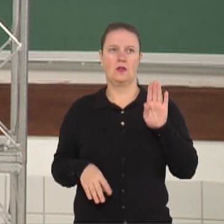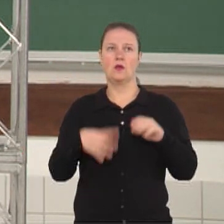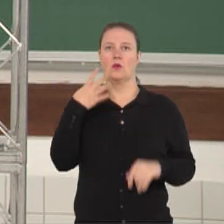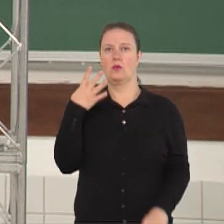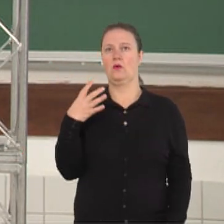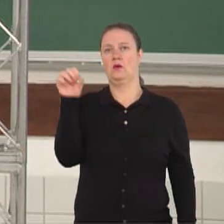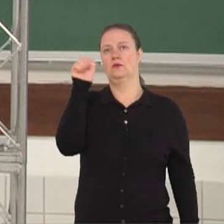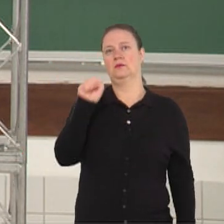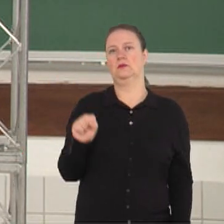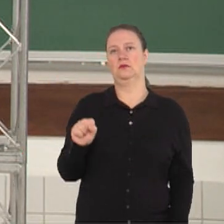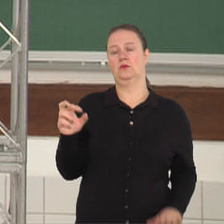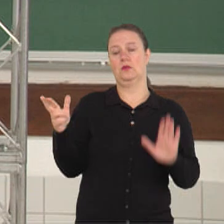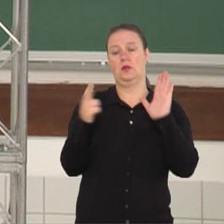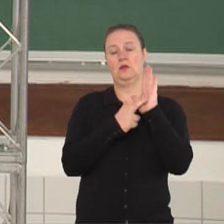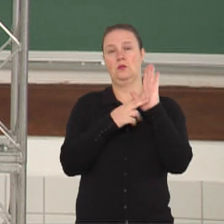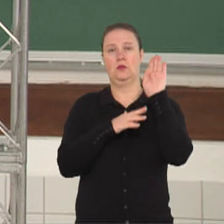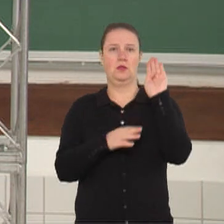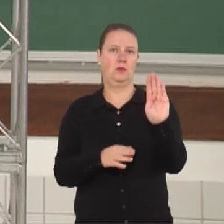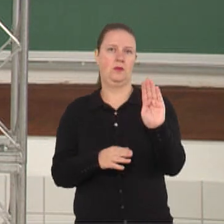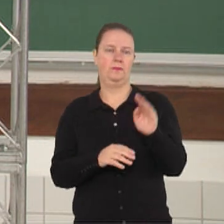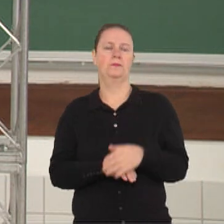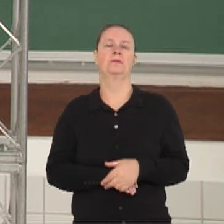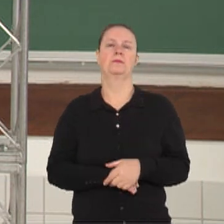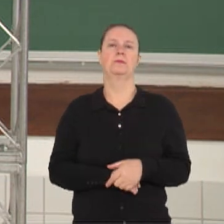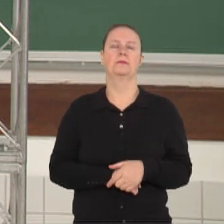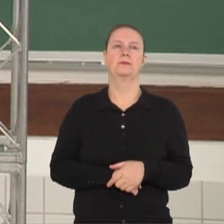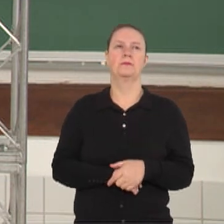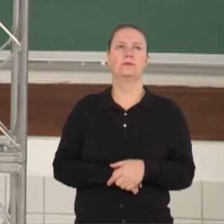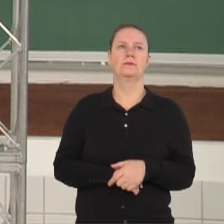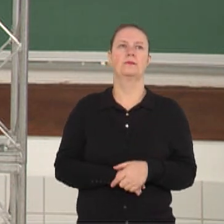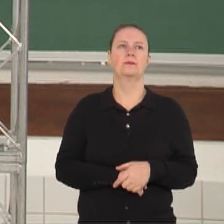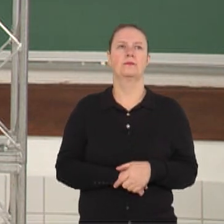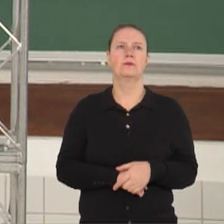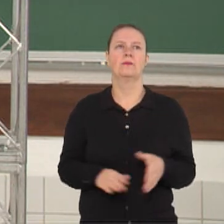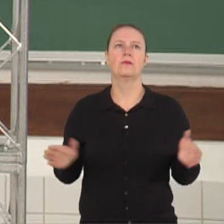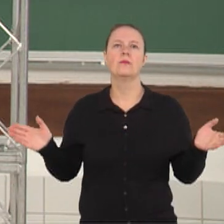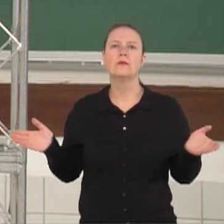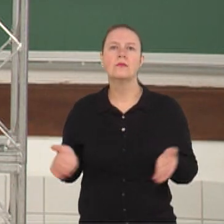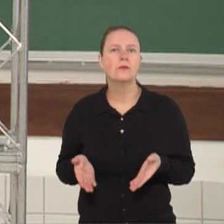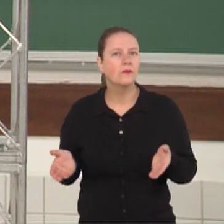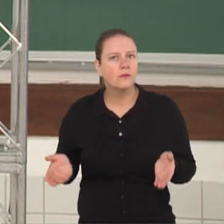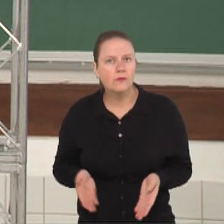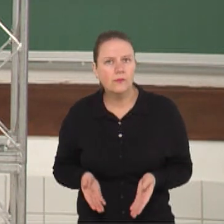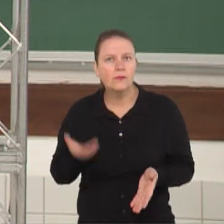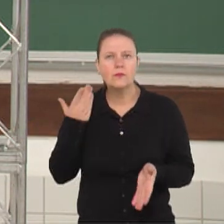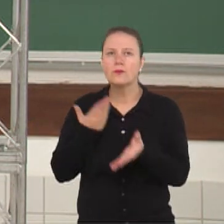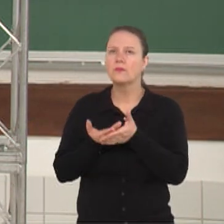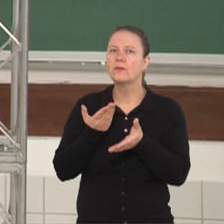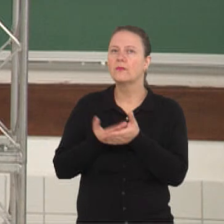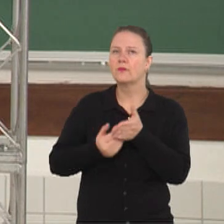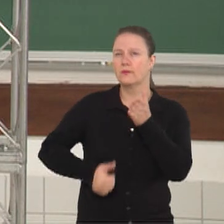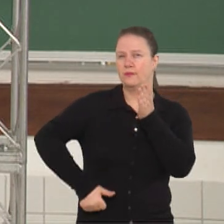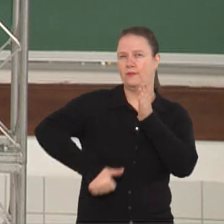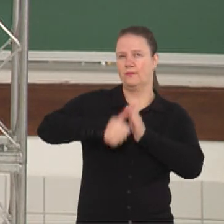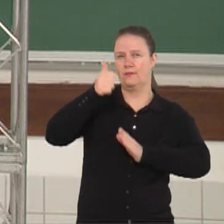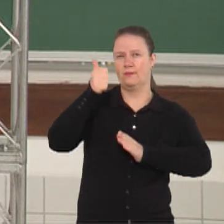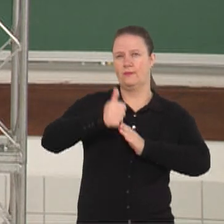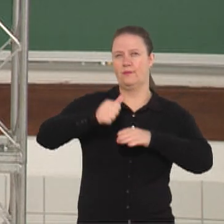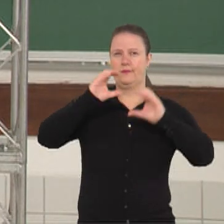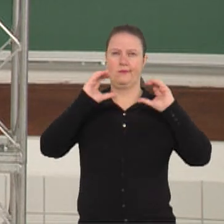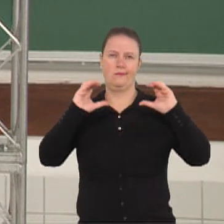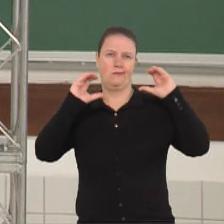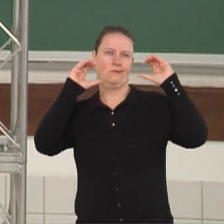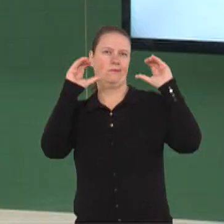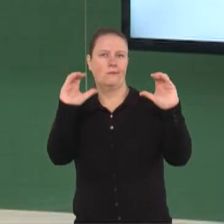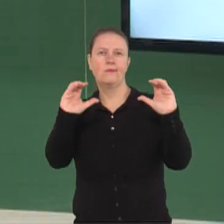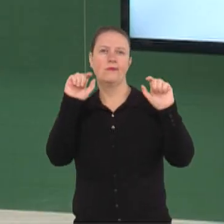4 segundos, a bola está de volta ao solo. Bem, essa foi a nossa primeira aula de função